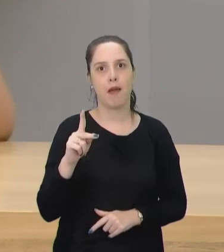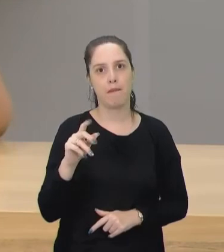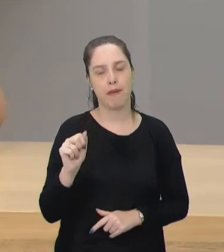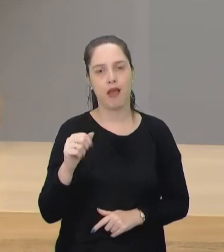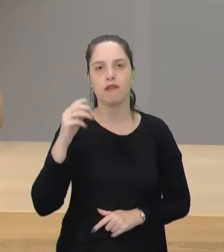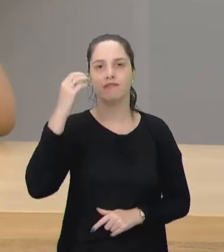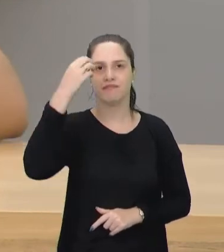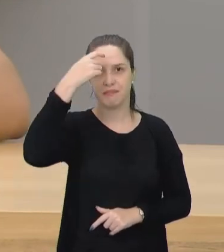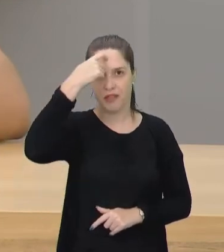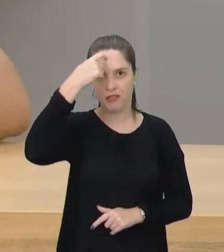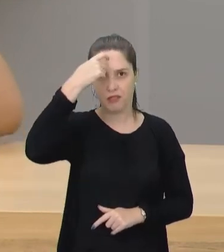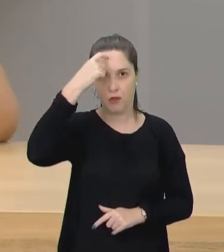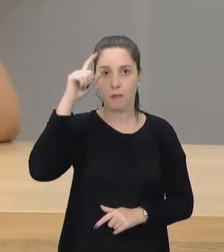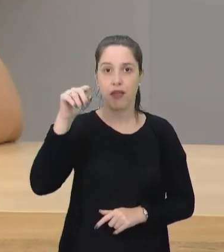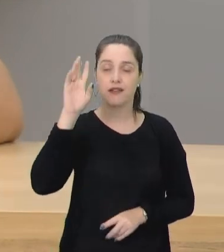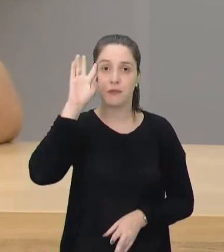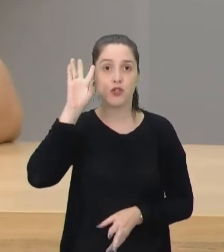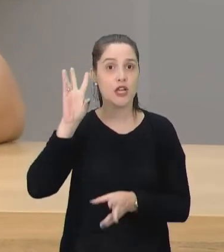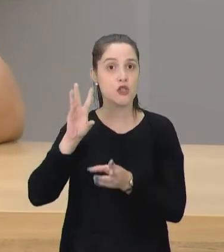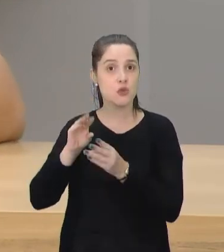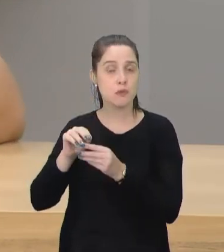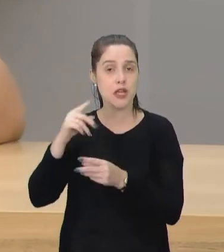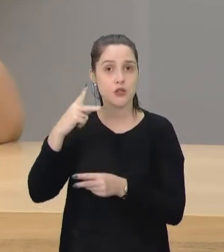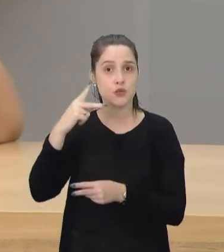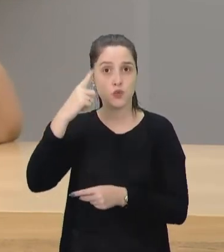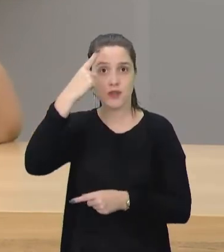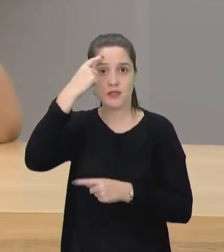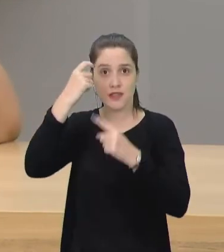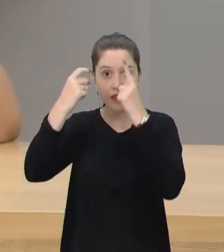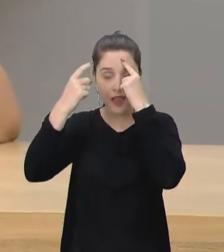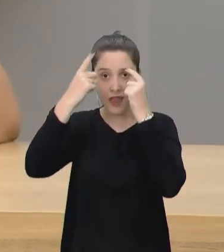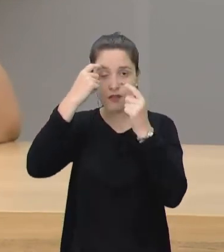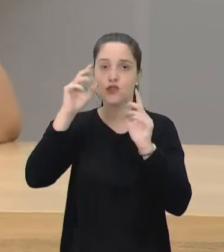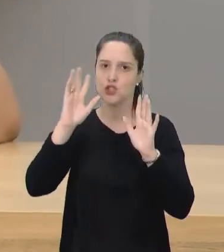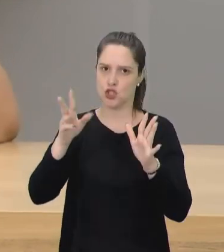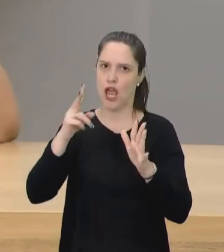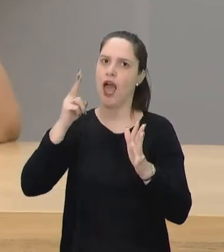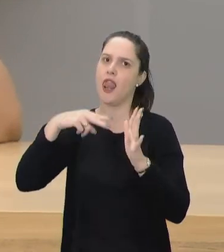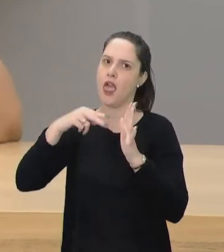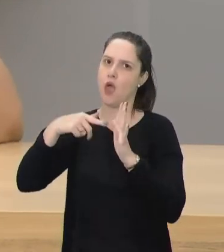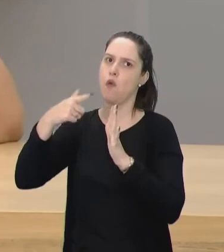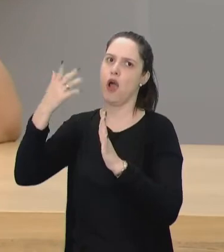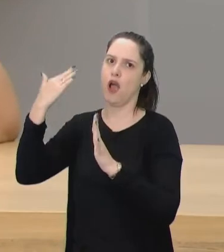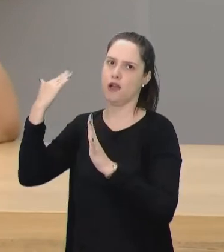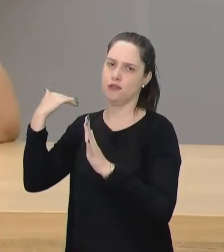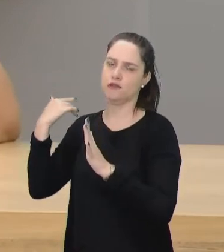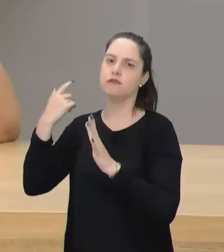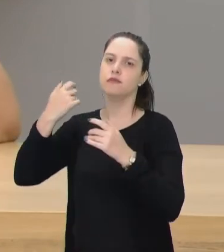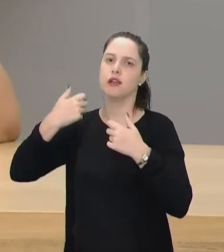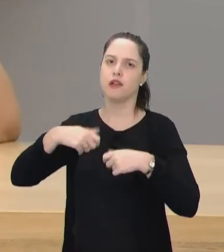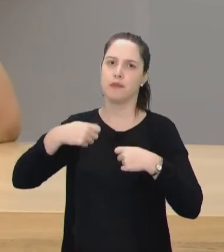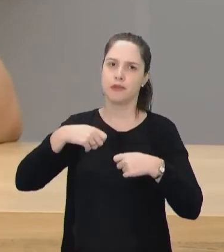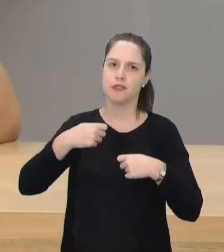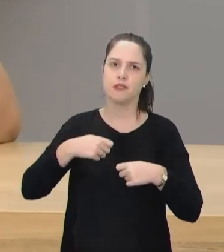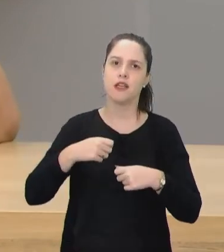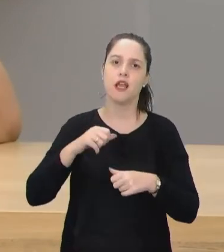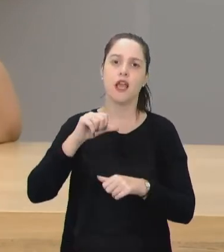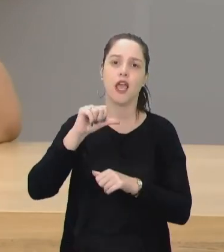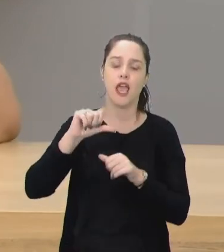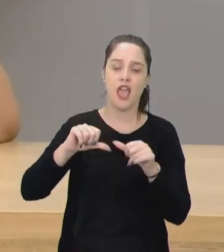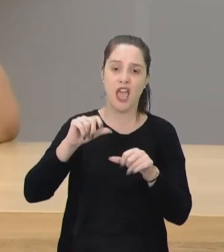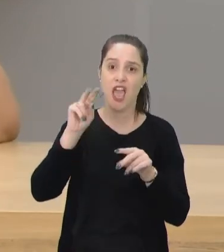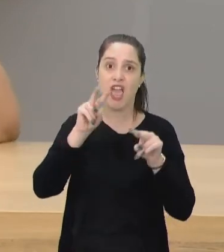Para resumir todas as ideias que você já leu anteriormente e você não precisar rever